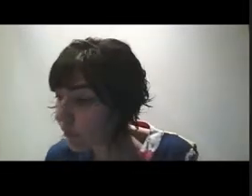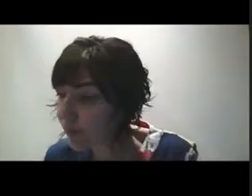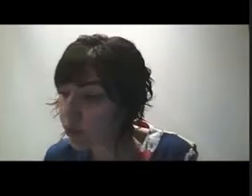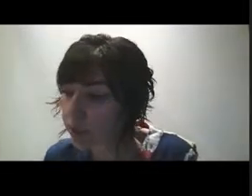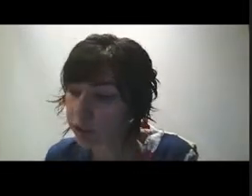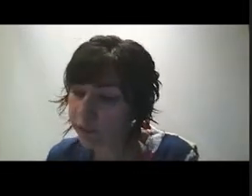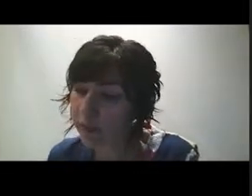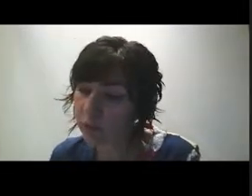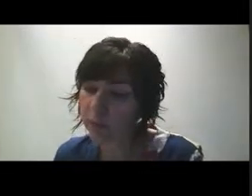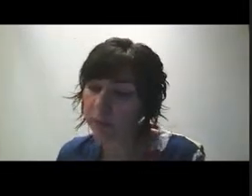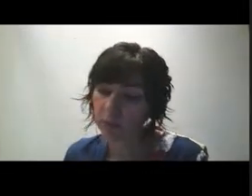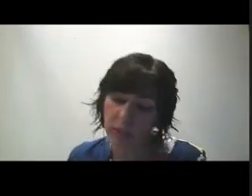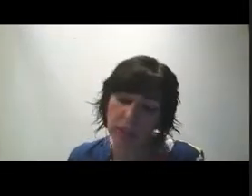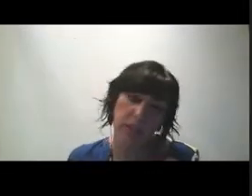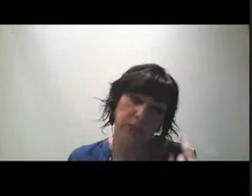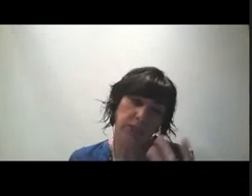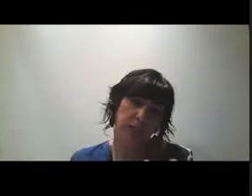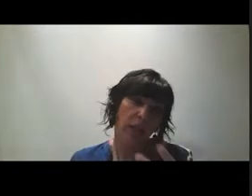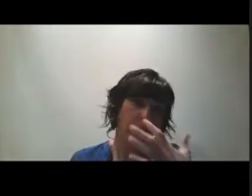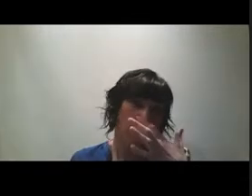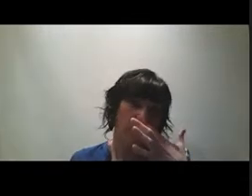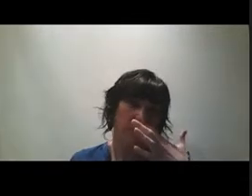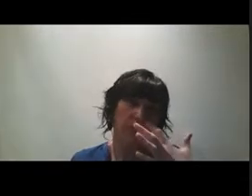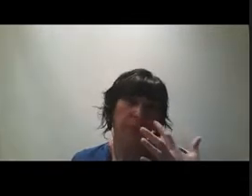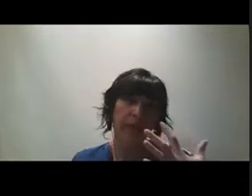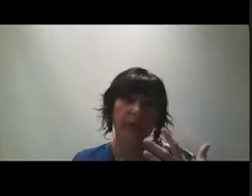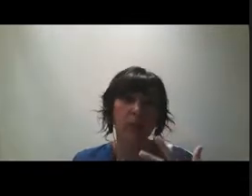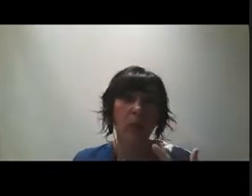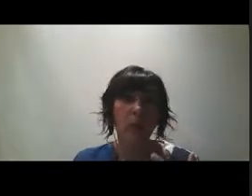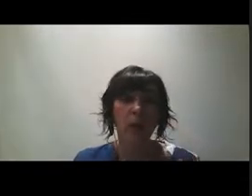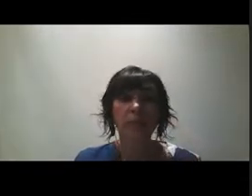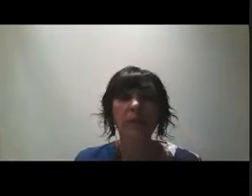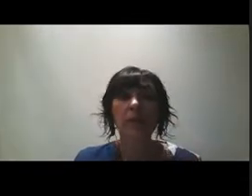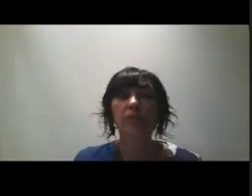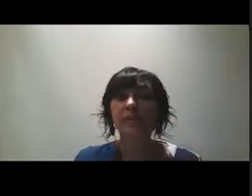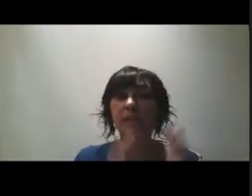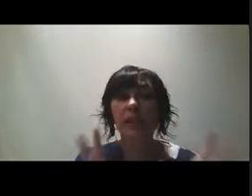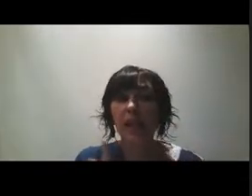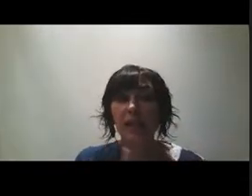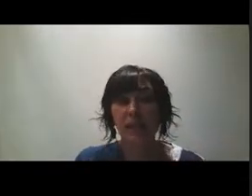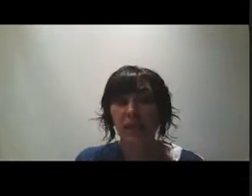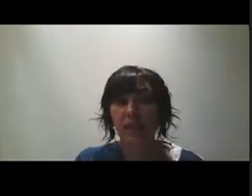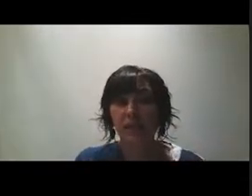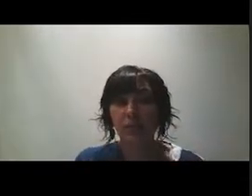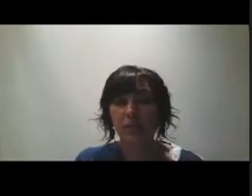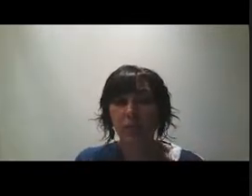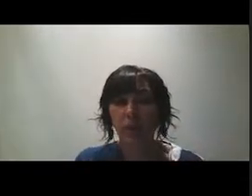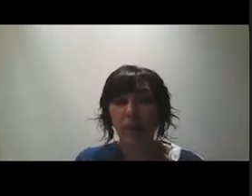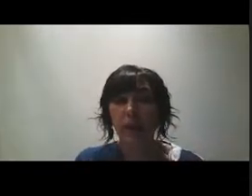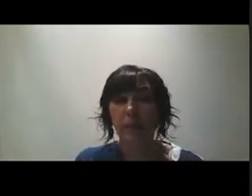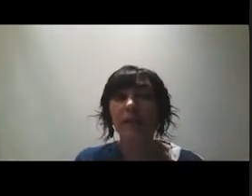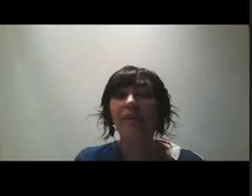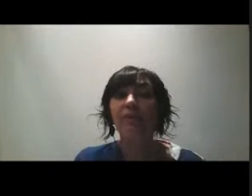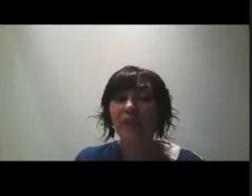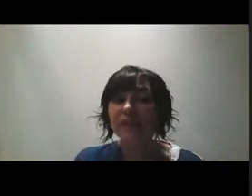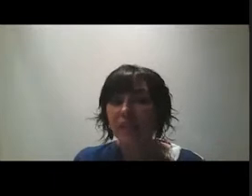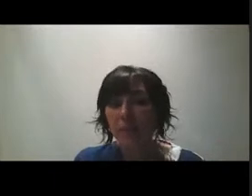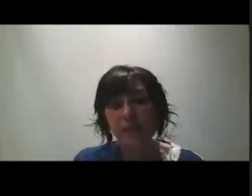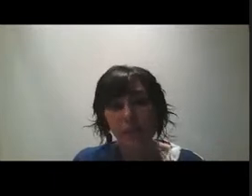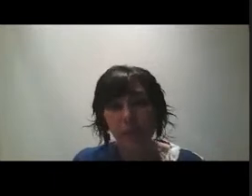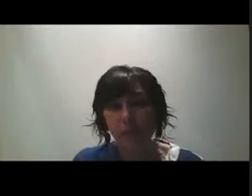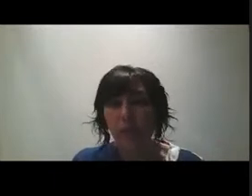todas as vezes que a gente faz uma mentoria que a gente tem um encontro com um empreendedor você tem lá declaração do seu problema